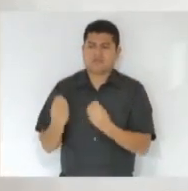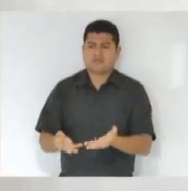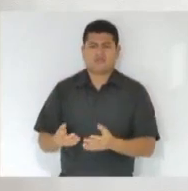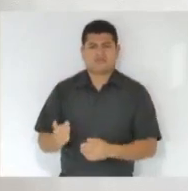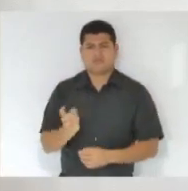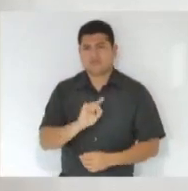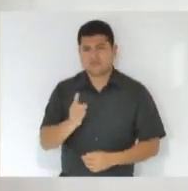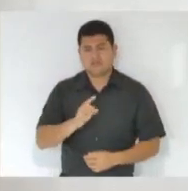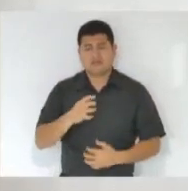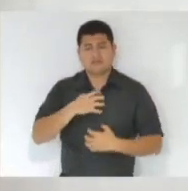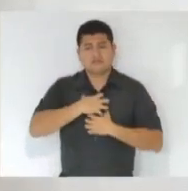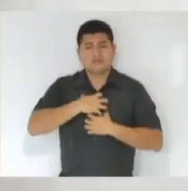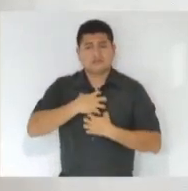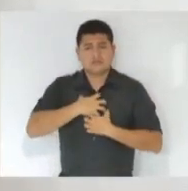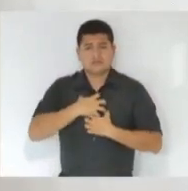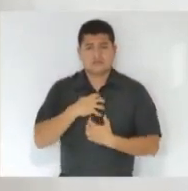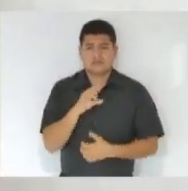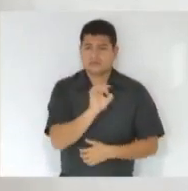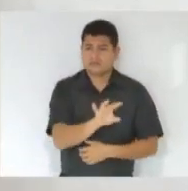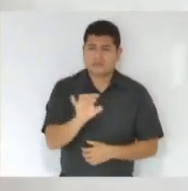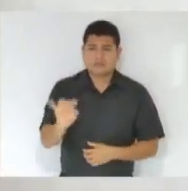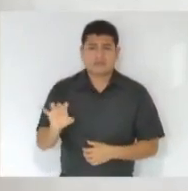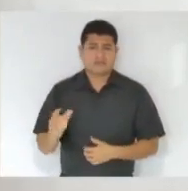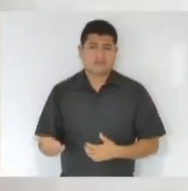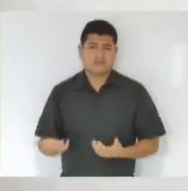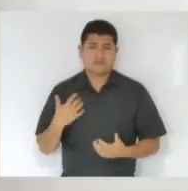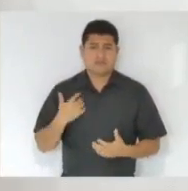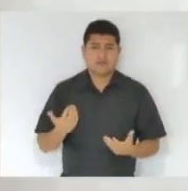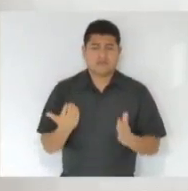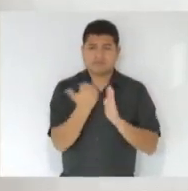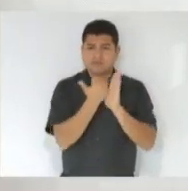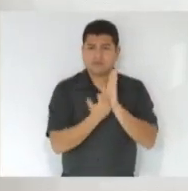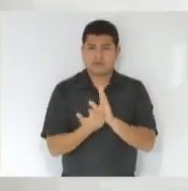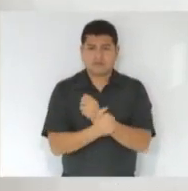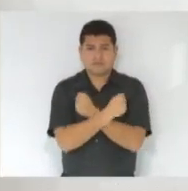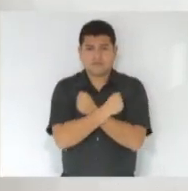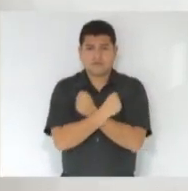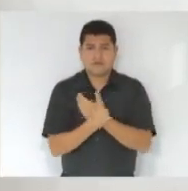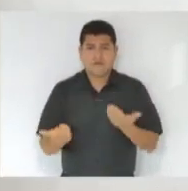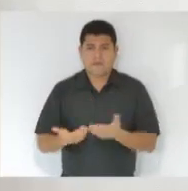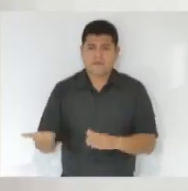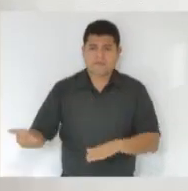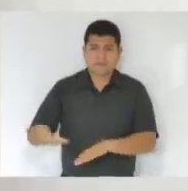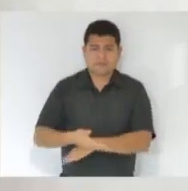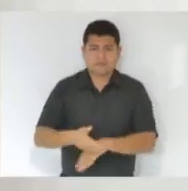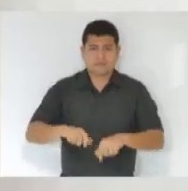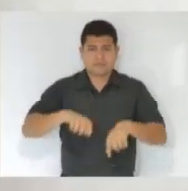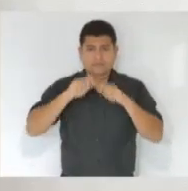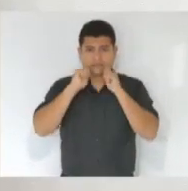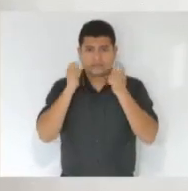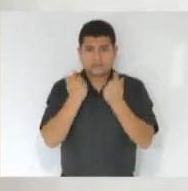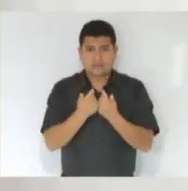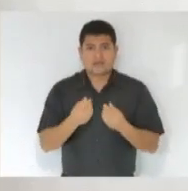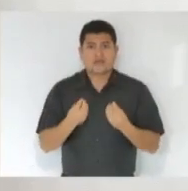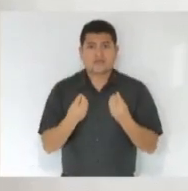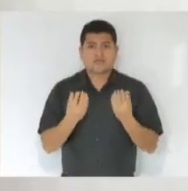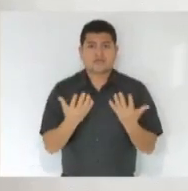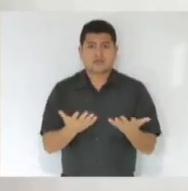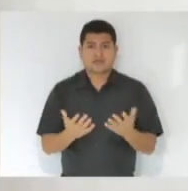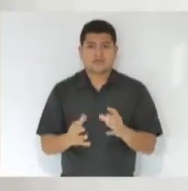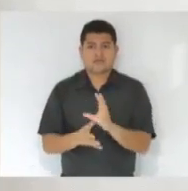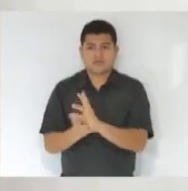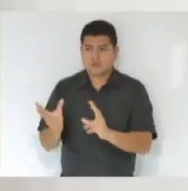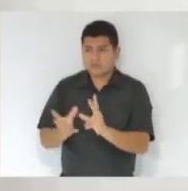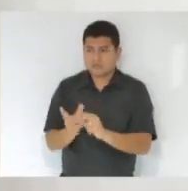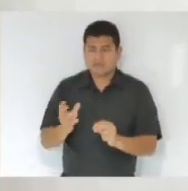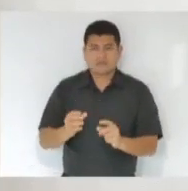lado emocional do ser humano, e o programa Abraço vir aqui hoje na Assembleia justamente para que nós possamos replicá-lo para o Estado de Santa Catarina,